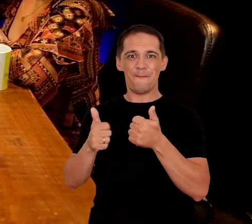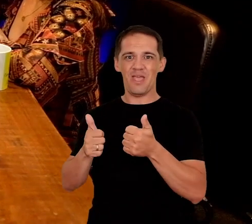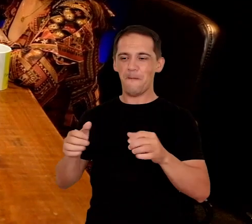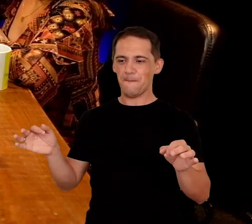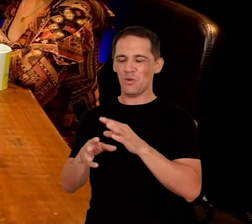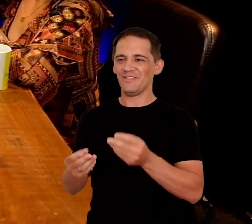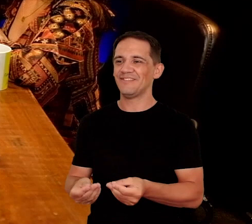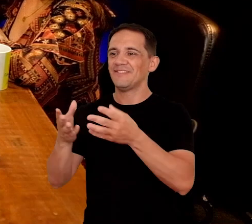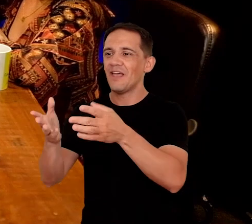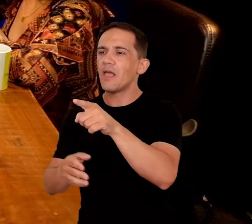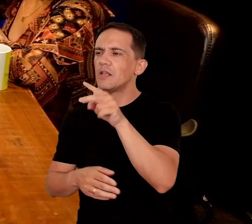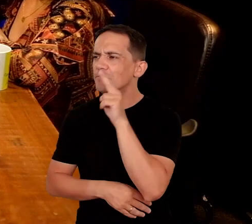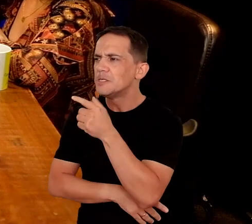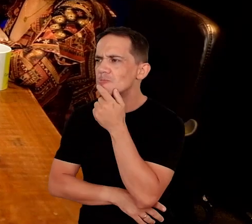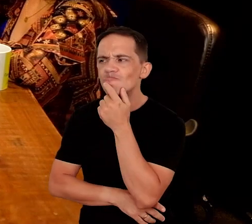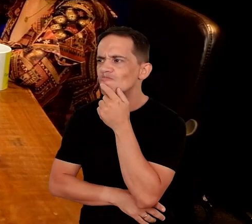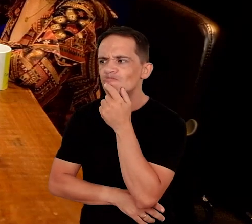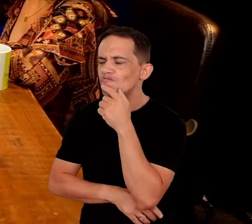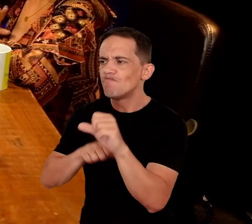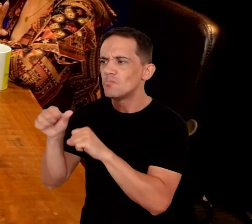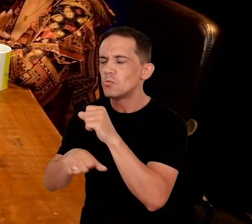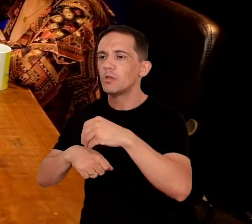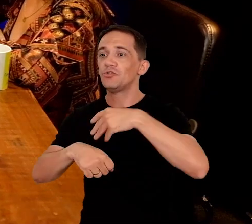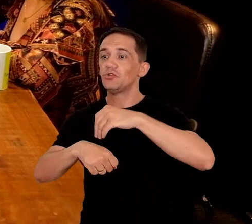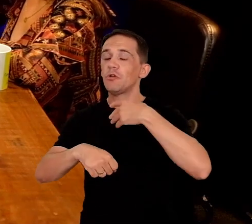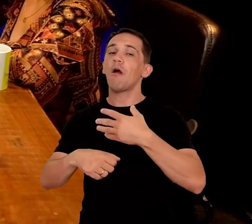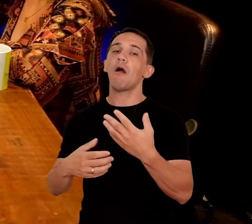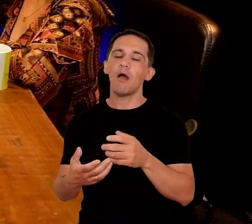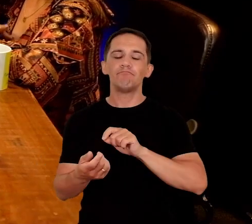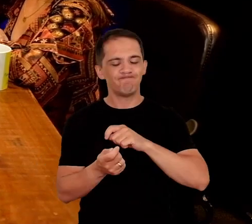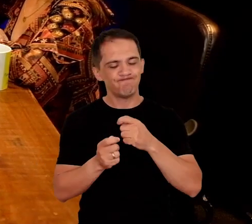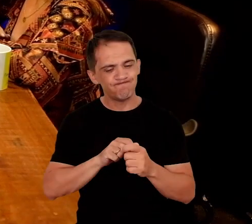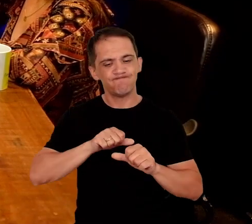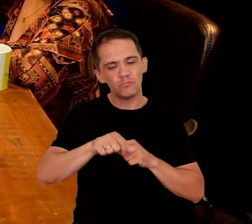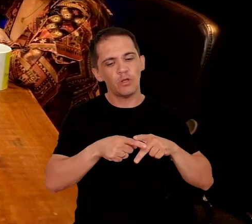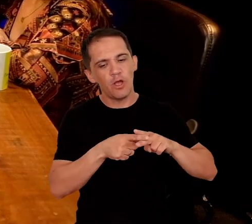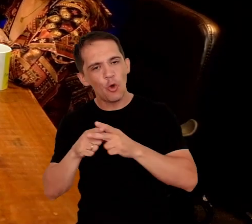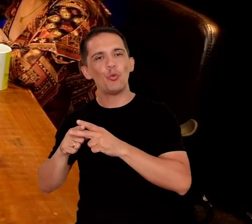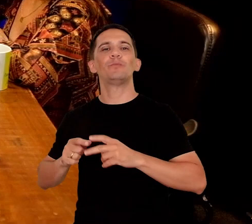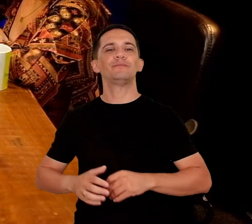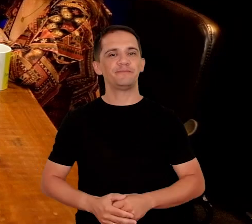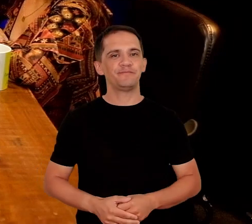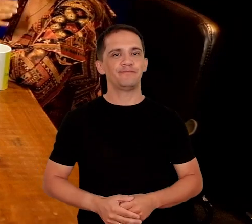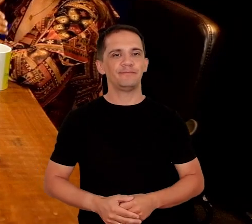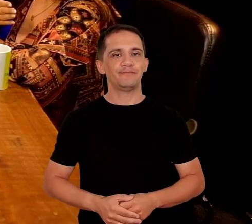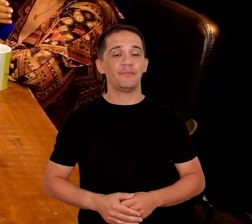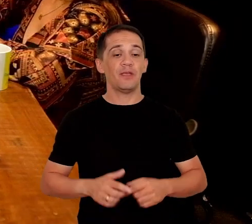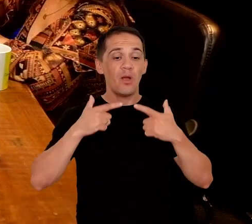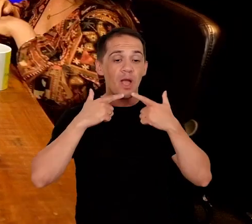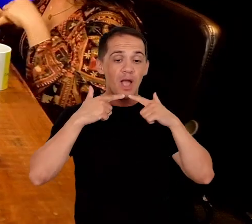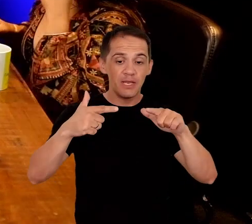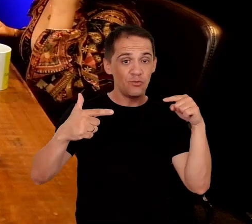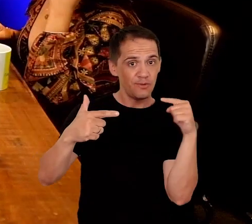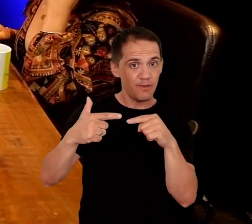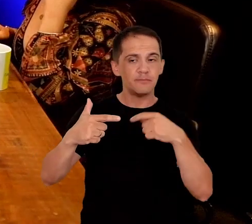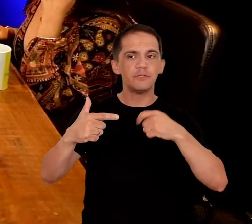acha, não, tá bom, né? Sim, É igual um texto, a né? Que gente tu é escreve, suspeito, tu lê o teu texto e pensa, não, tá maravilhoso, aí tu passa pra outra pessoa, não, tá. Né? A Segunda gente opinião fica sempre. meio e é o